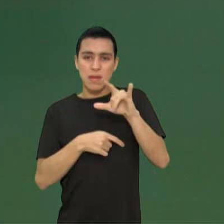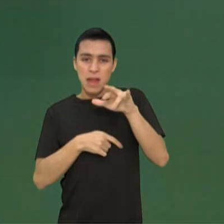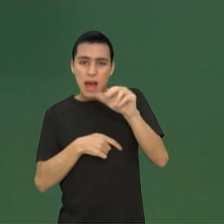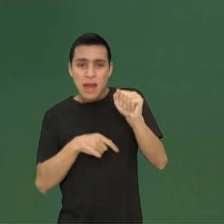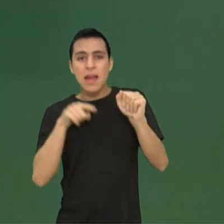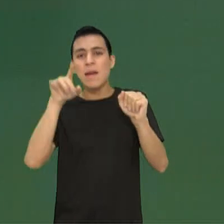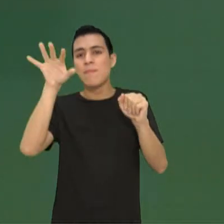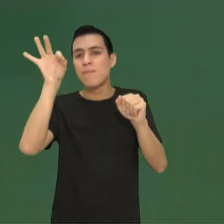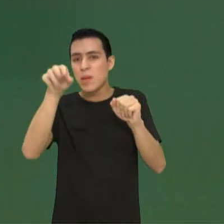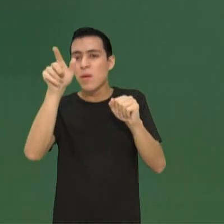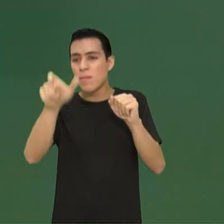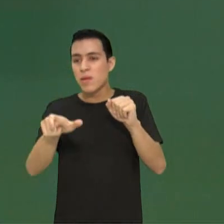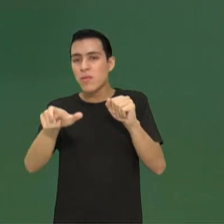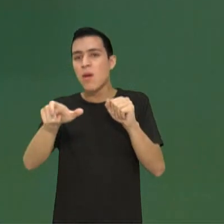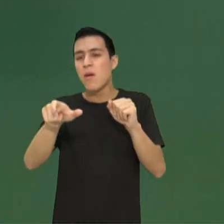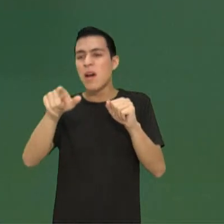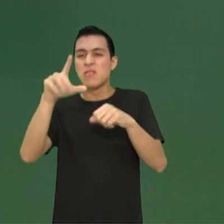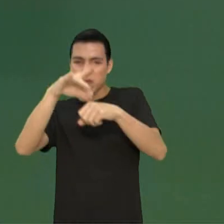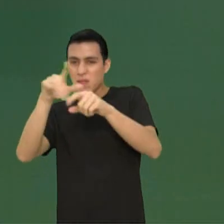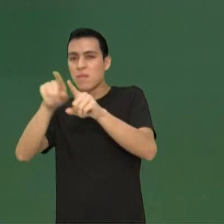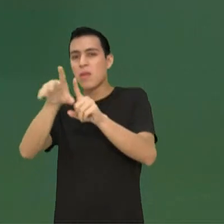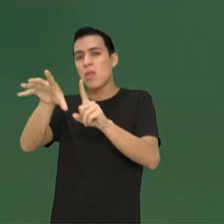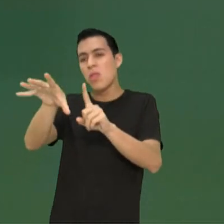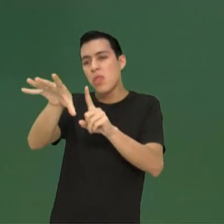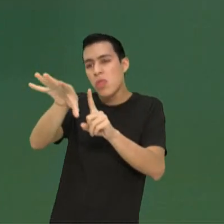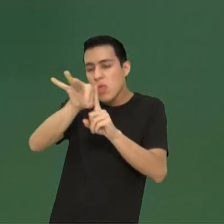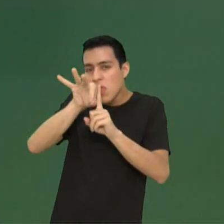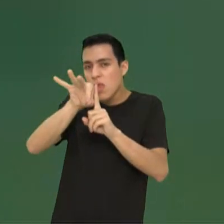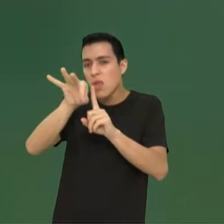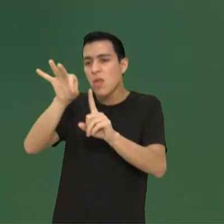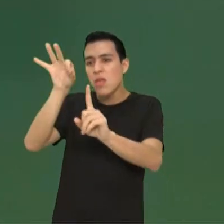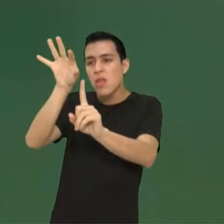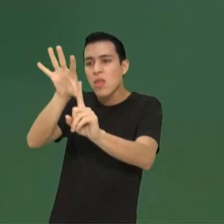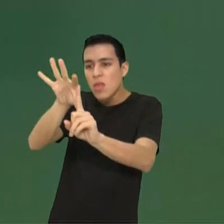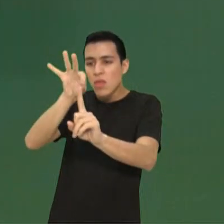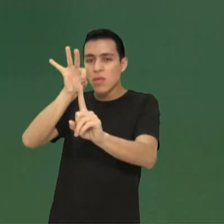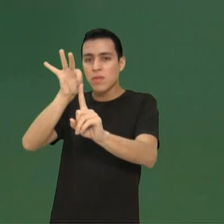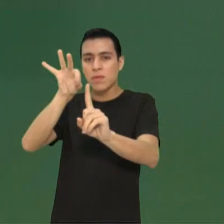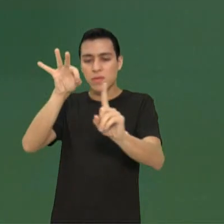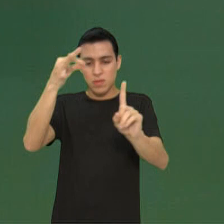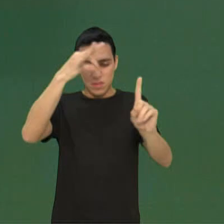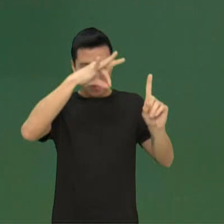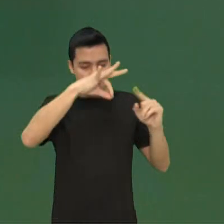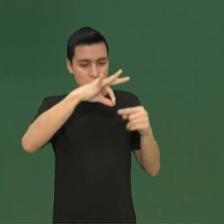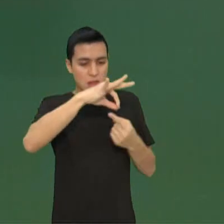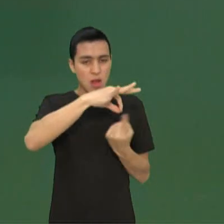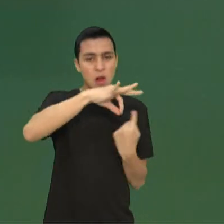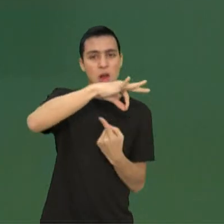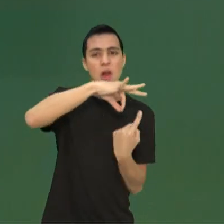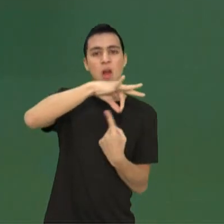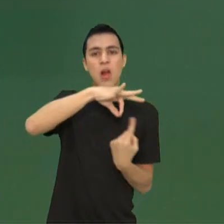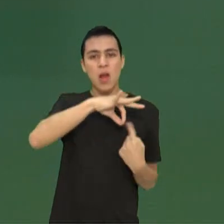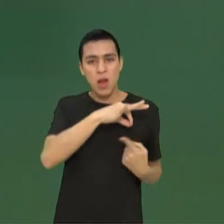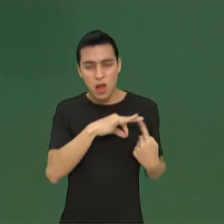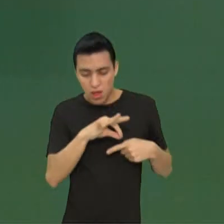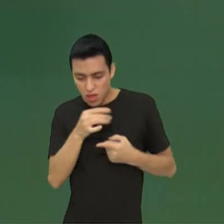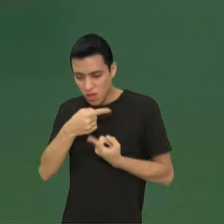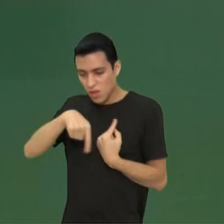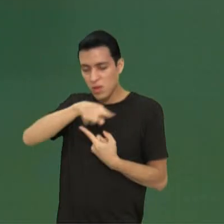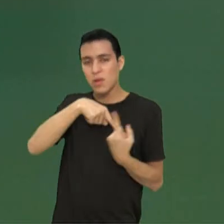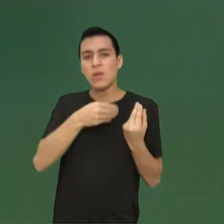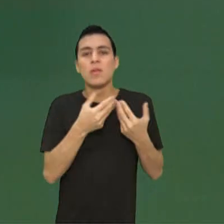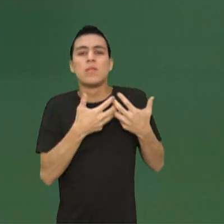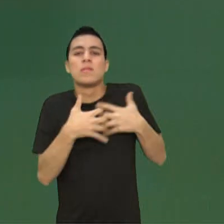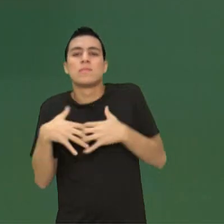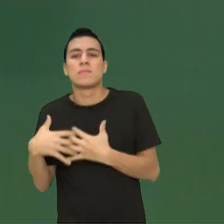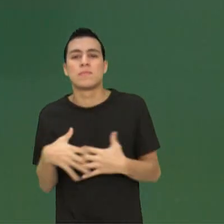alguém que tinha malária e chupar o sangue dessa pessoa. A malária se reproduz dentro do mosquito, viaja do sistema digestivo